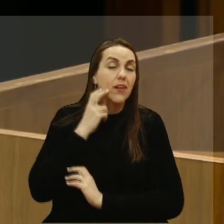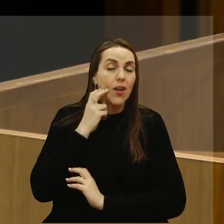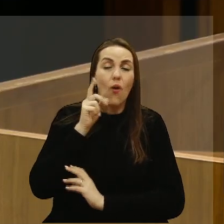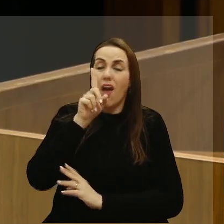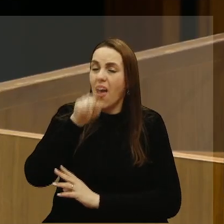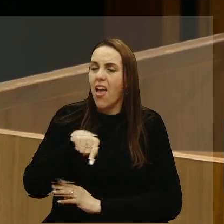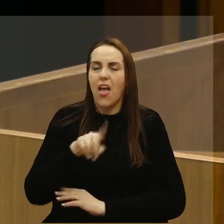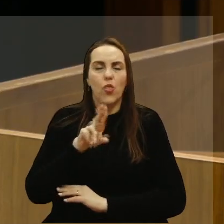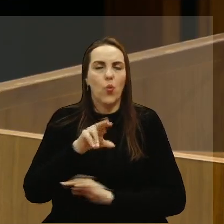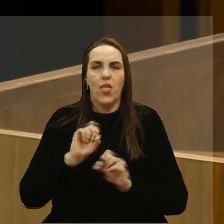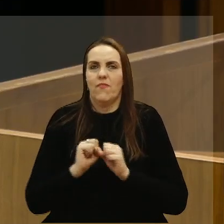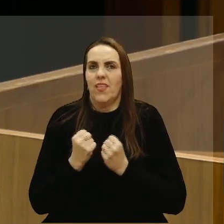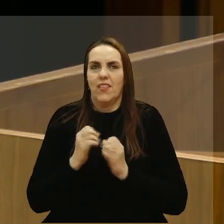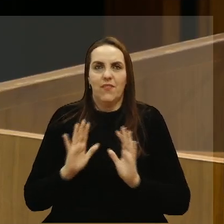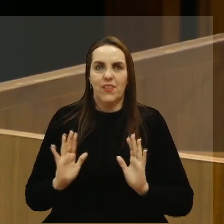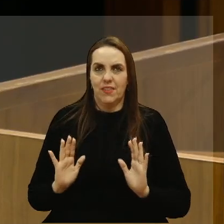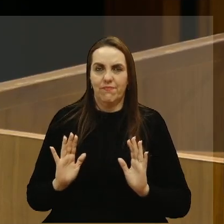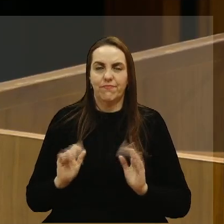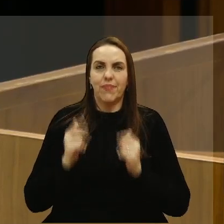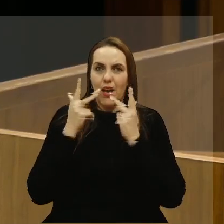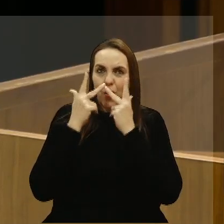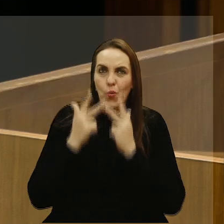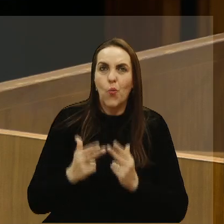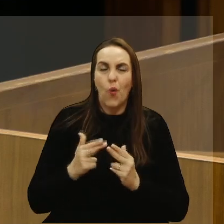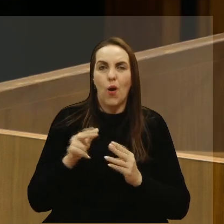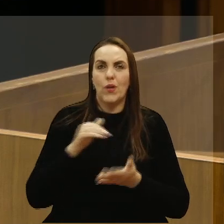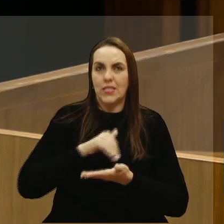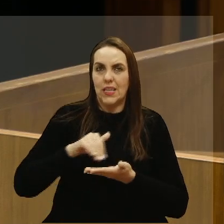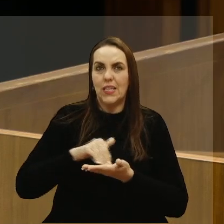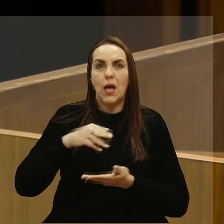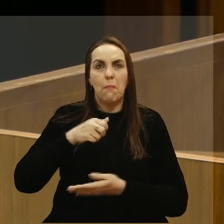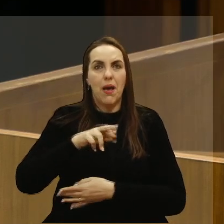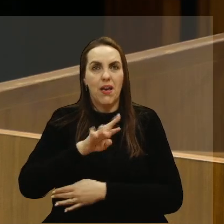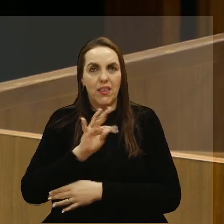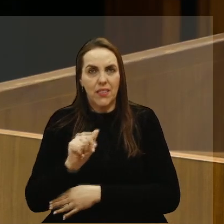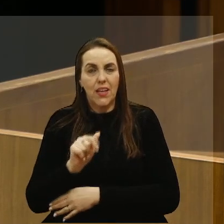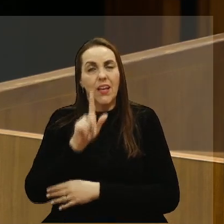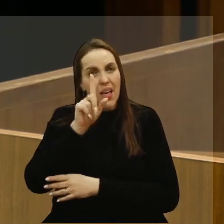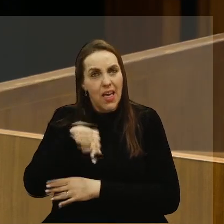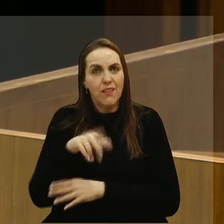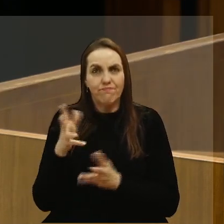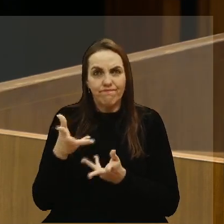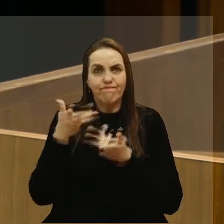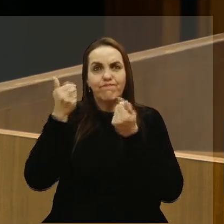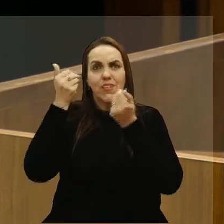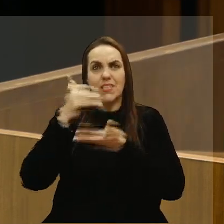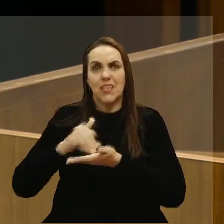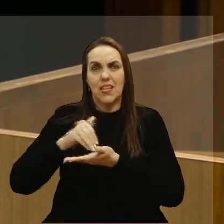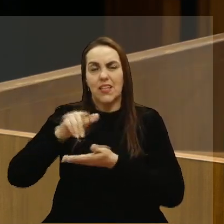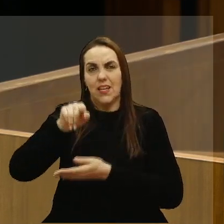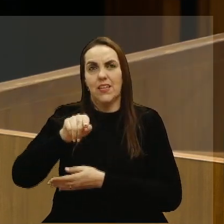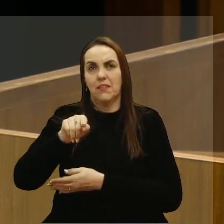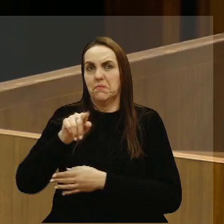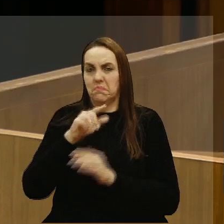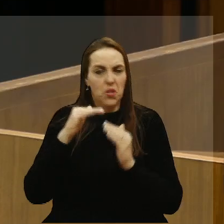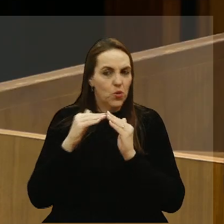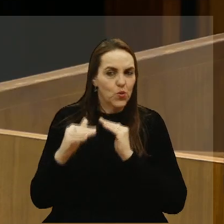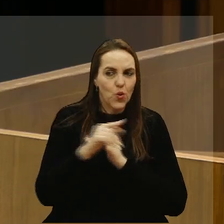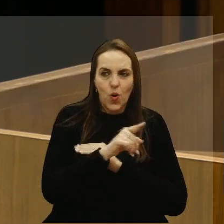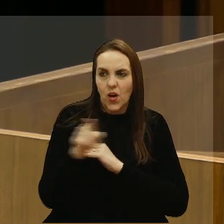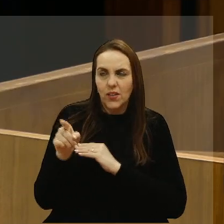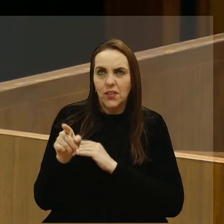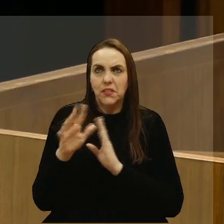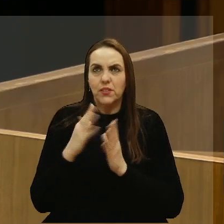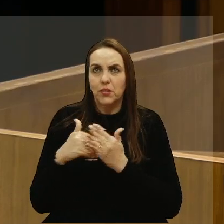gostaria de estar aqui defendendo, como a gente defendeu a Marta Fattori, que é uma excelente secretária, e eu acho que ninguém aqui discorda disso. Como